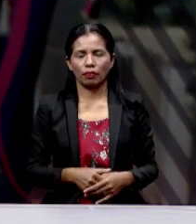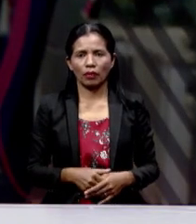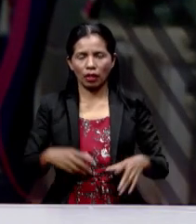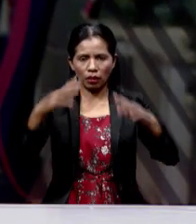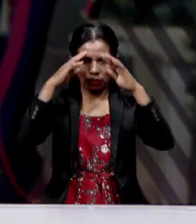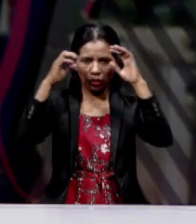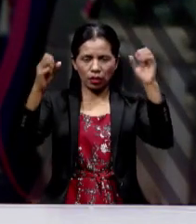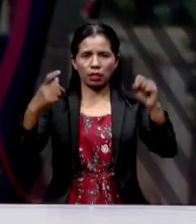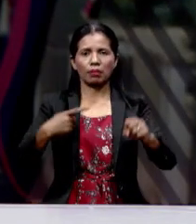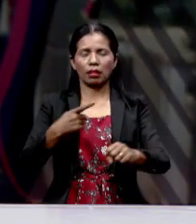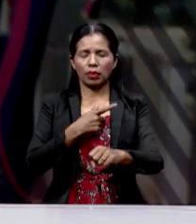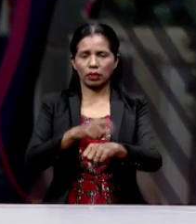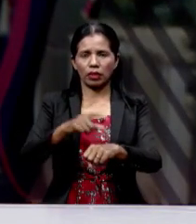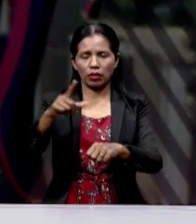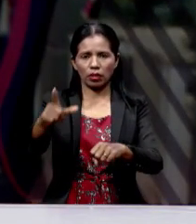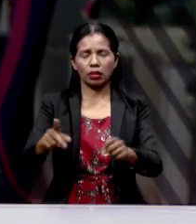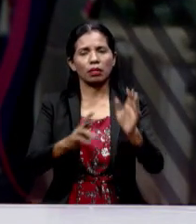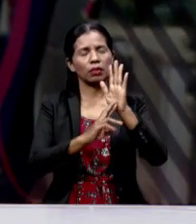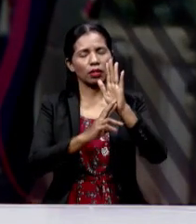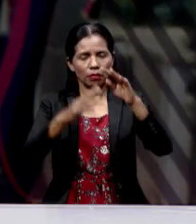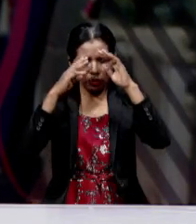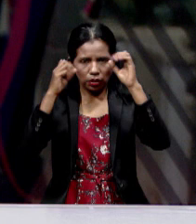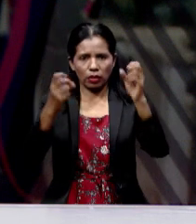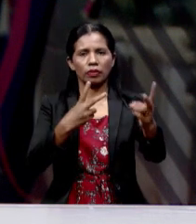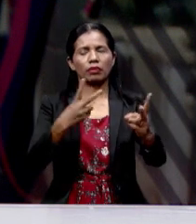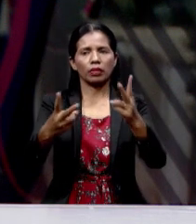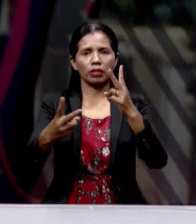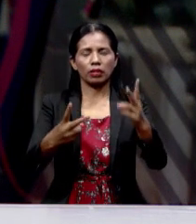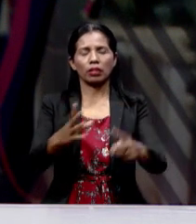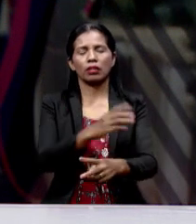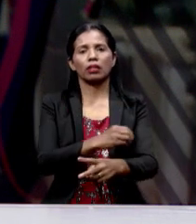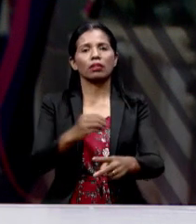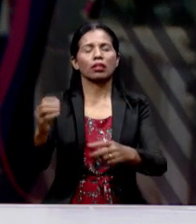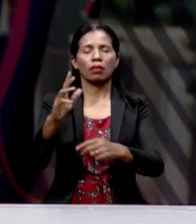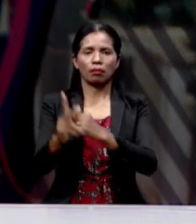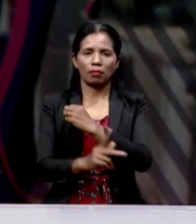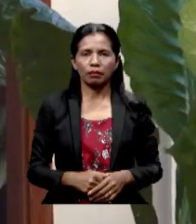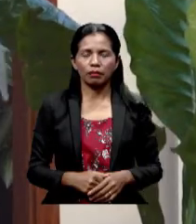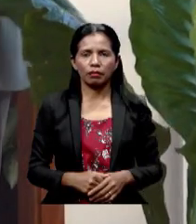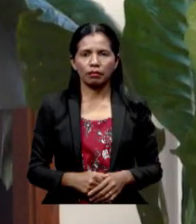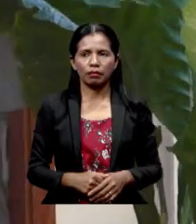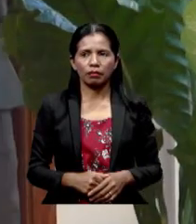Presidente do Parlamento Nacional se representa, Presidente da República visita São Tomé Príncipe.